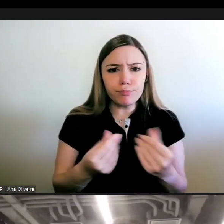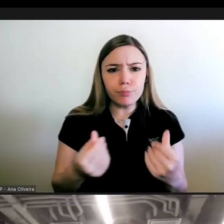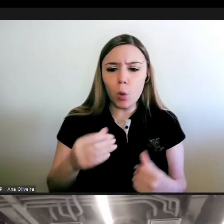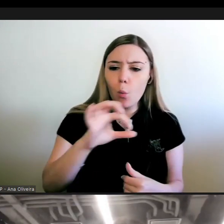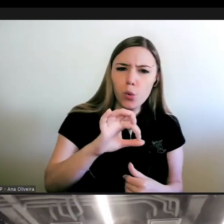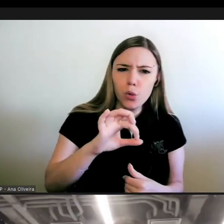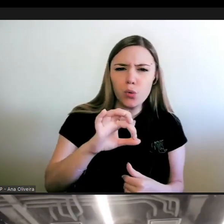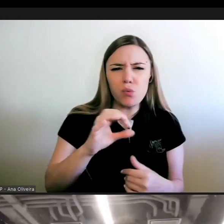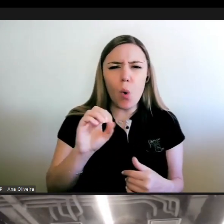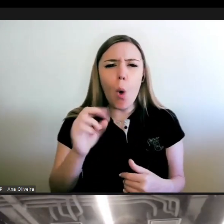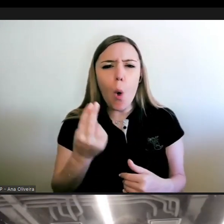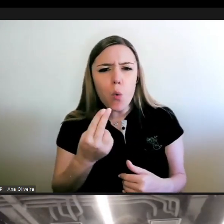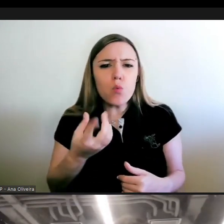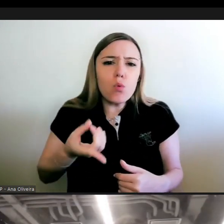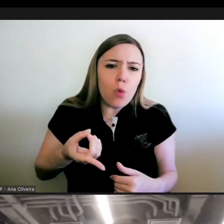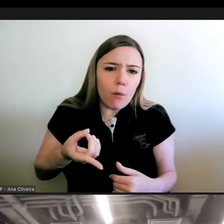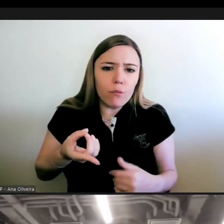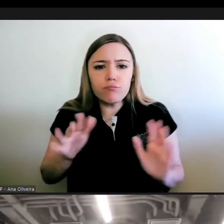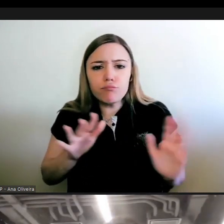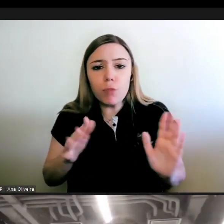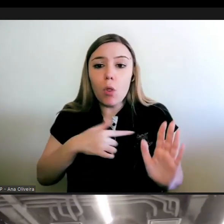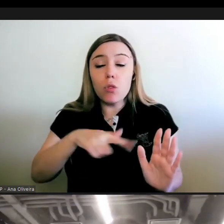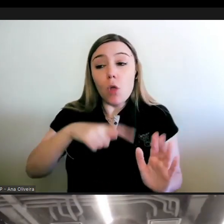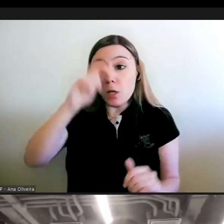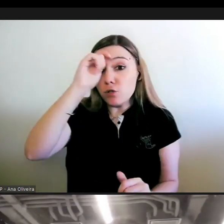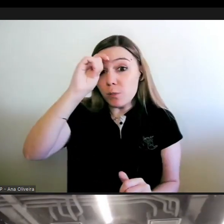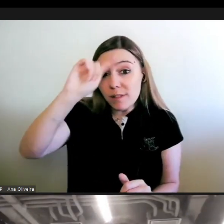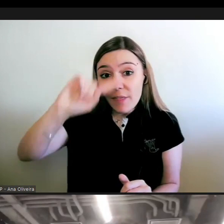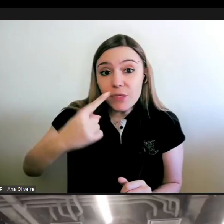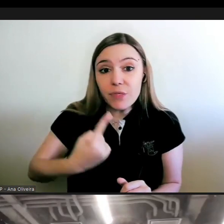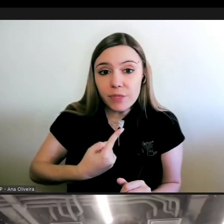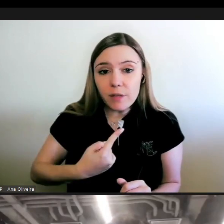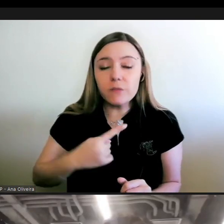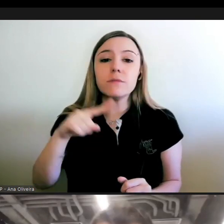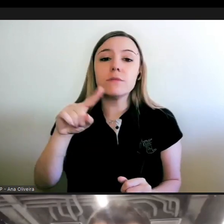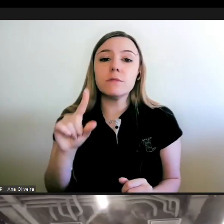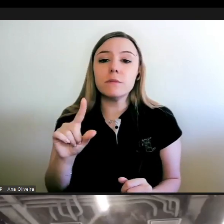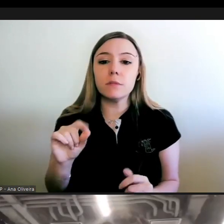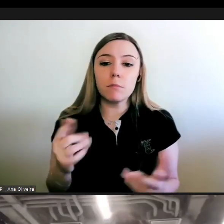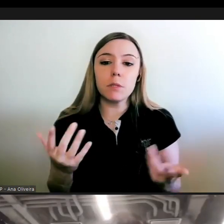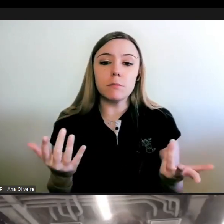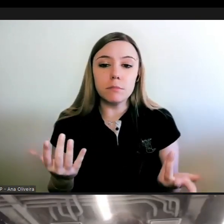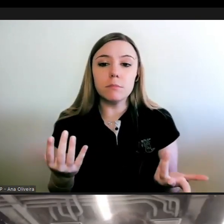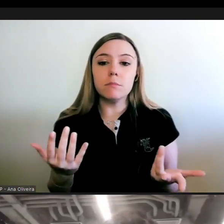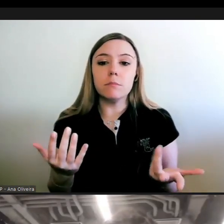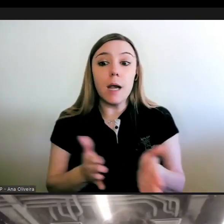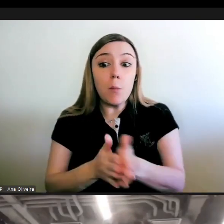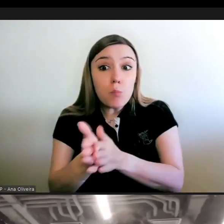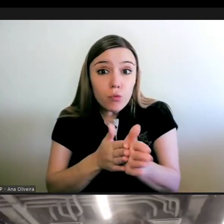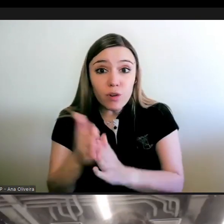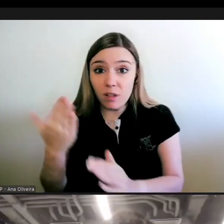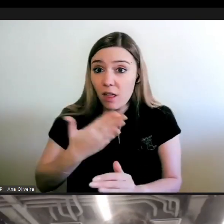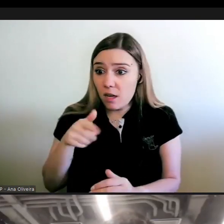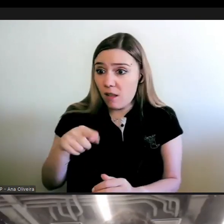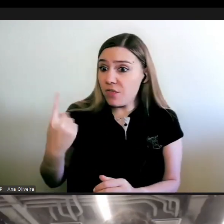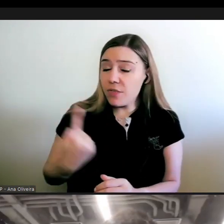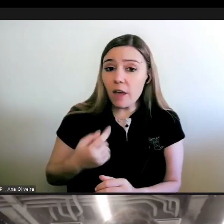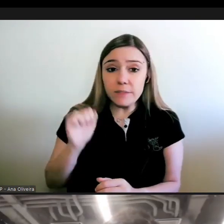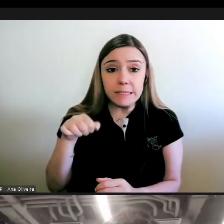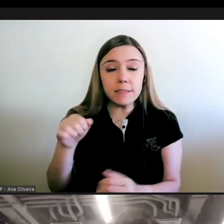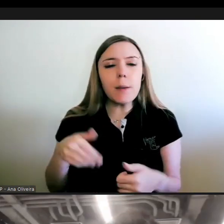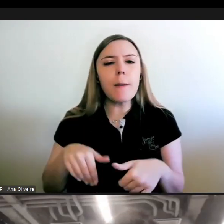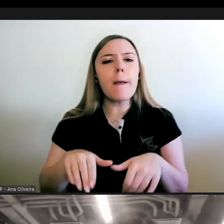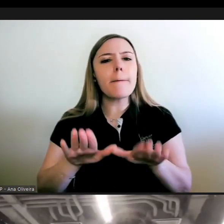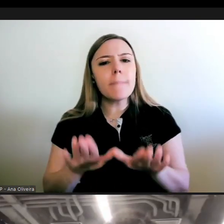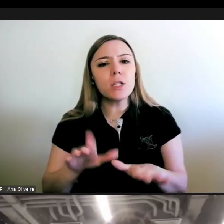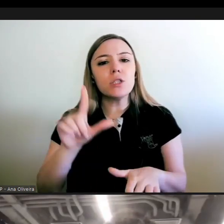todas nós deveremos cumprir e também ser sujeitos de gozo desses mesmos direitos, mas que também,